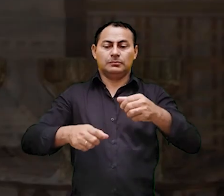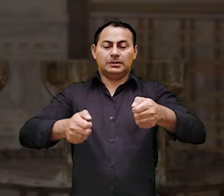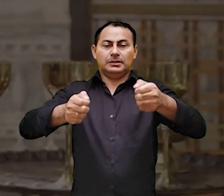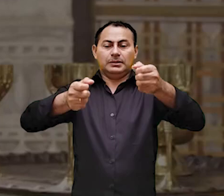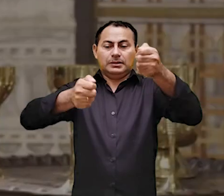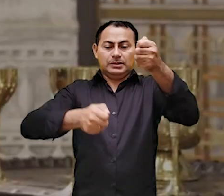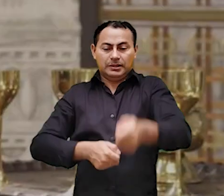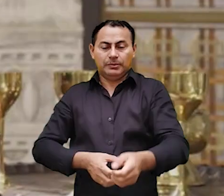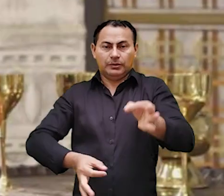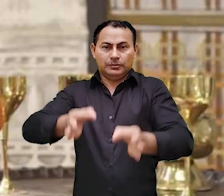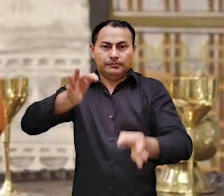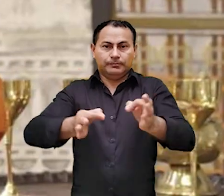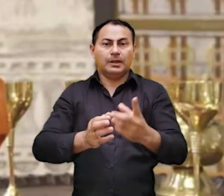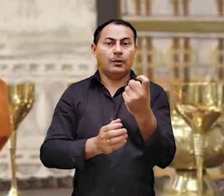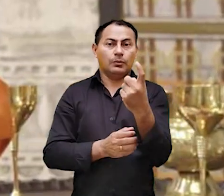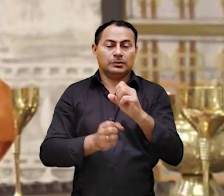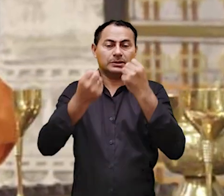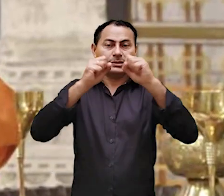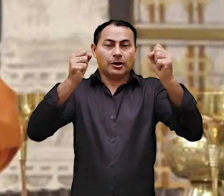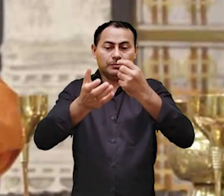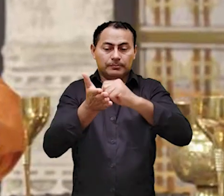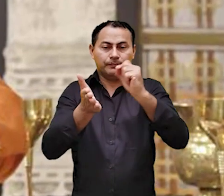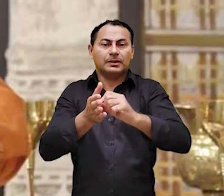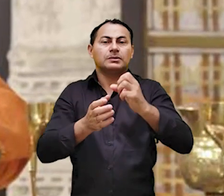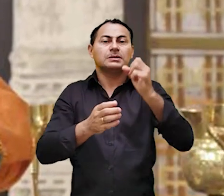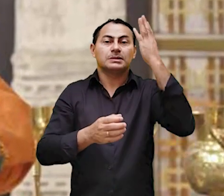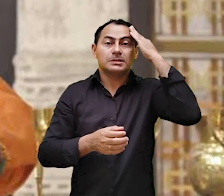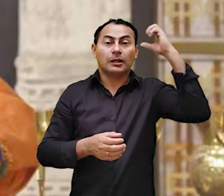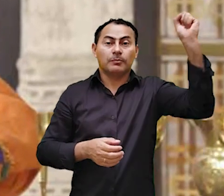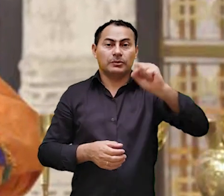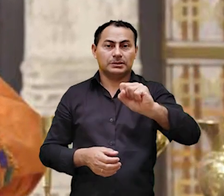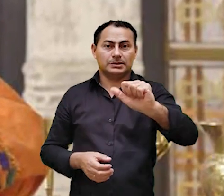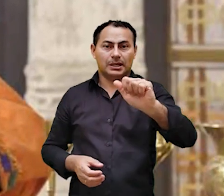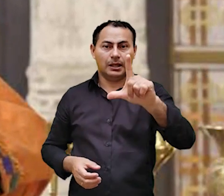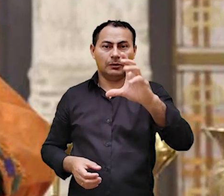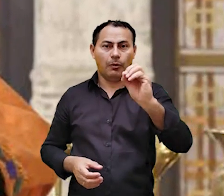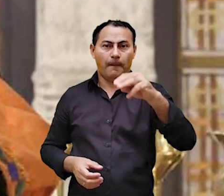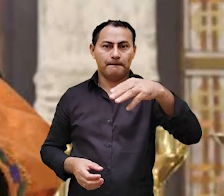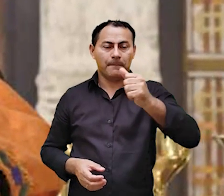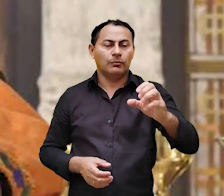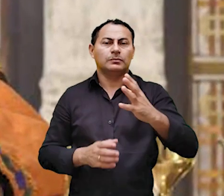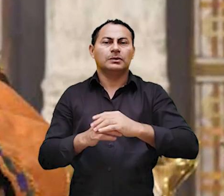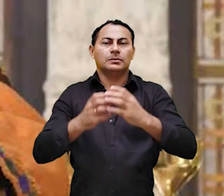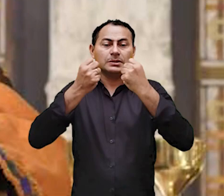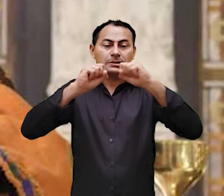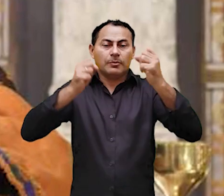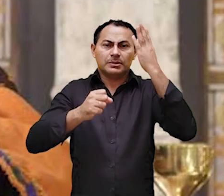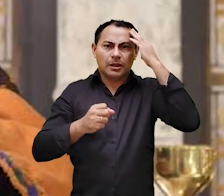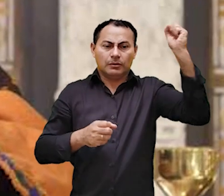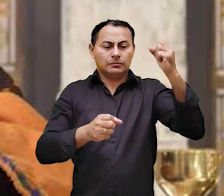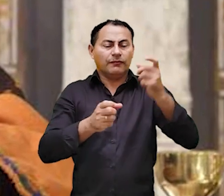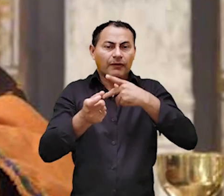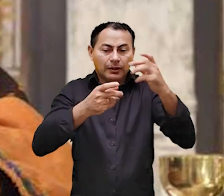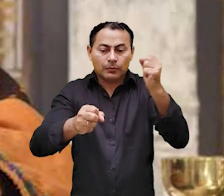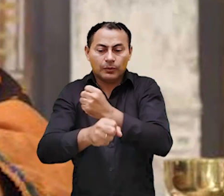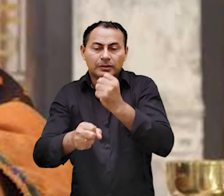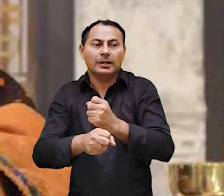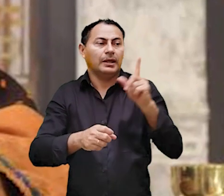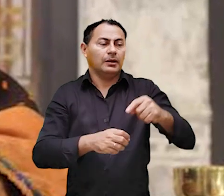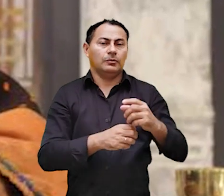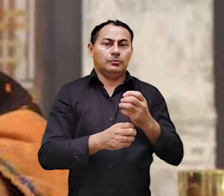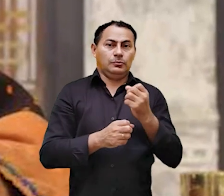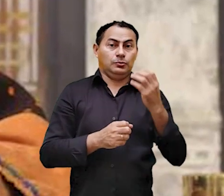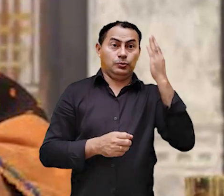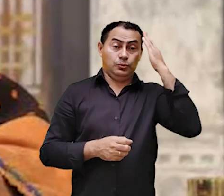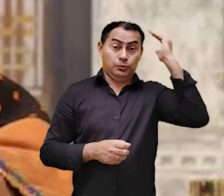tribunal. Esse é o único salmo escrito por Salomão. Era de se esperar que o salmo de Salomão falasse de construção,